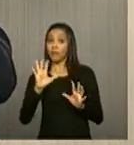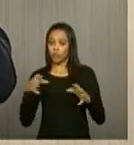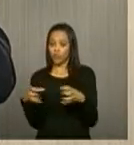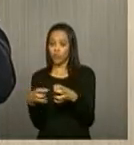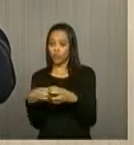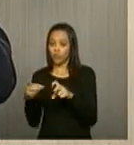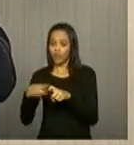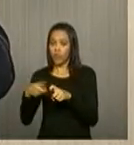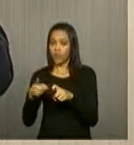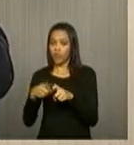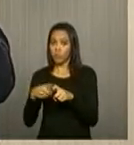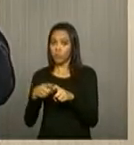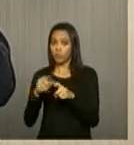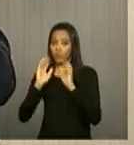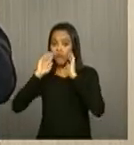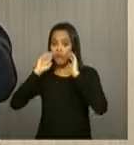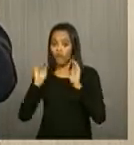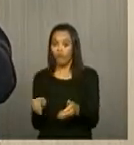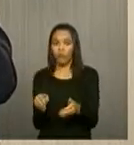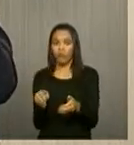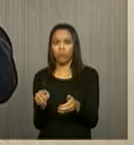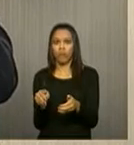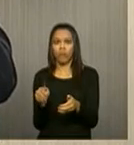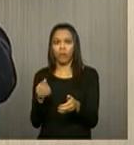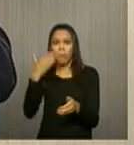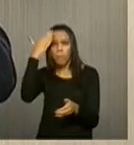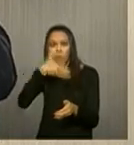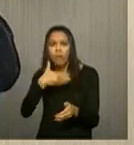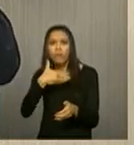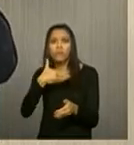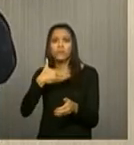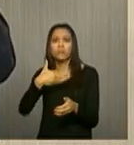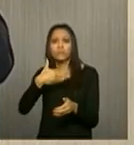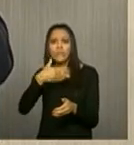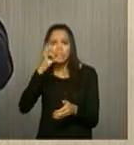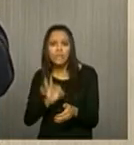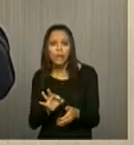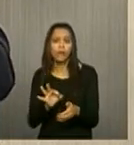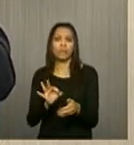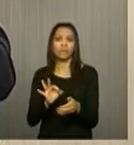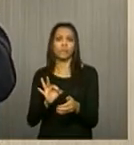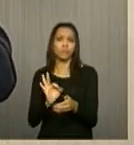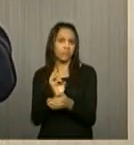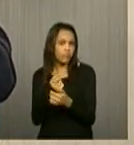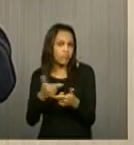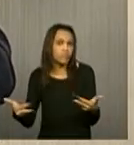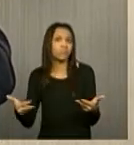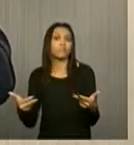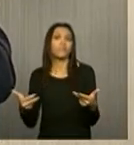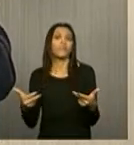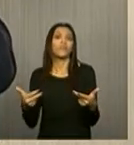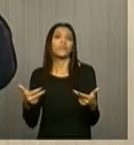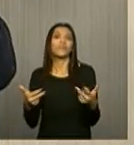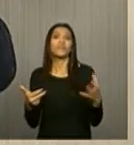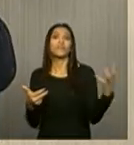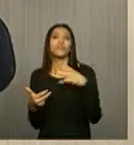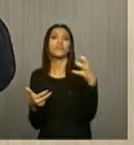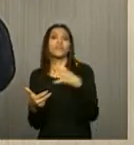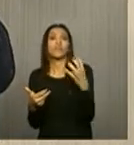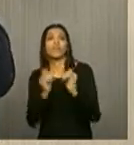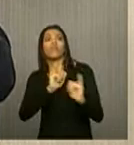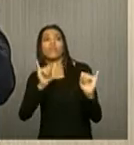e só responde quando tem elementos de convicção carregados pelo rigor científico